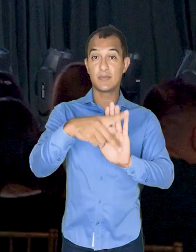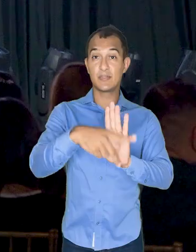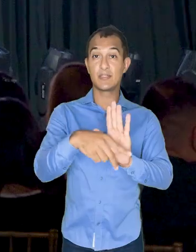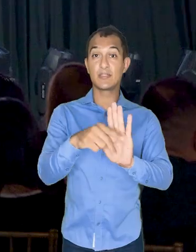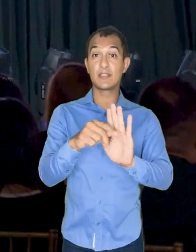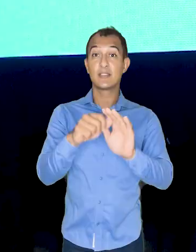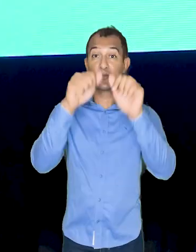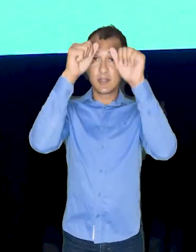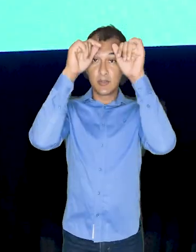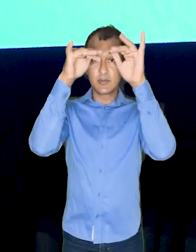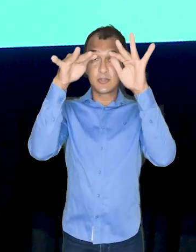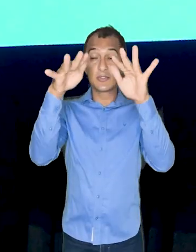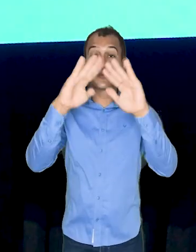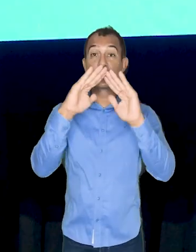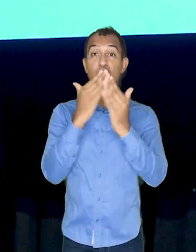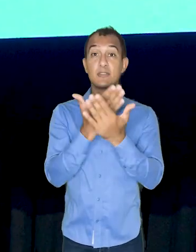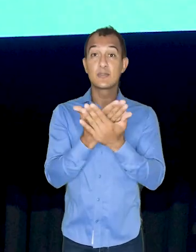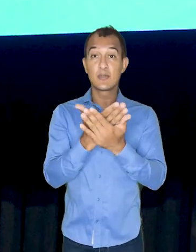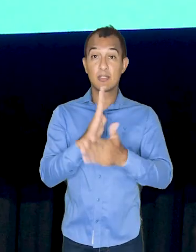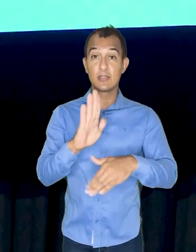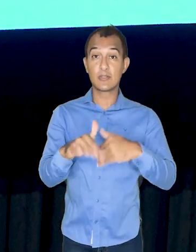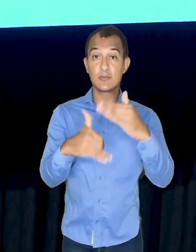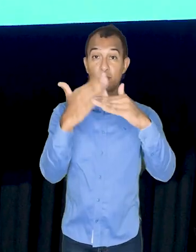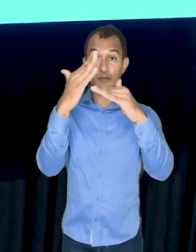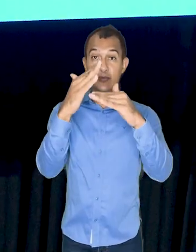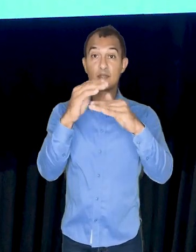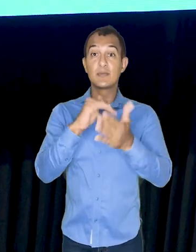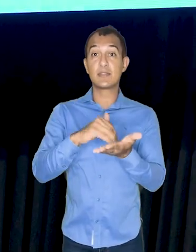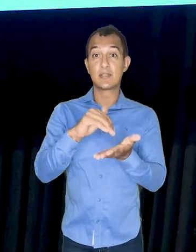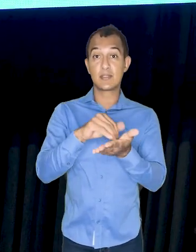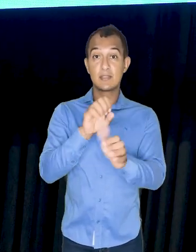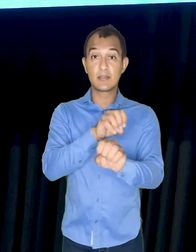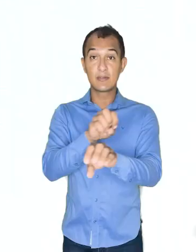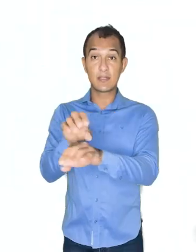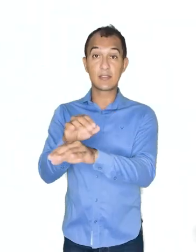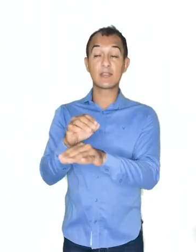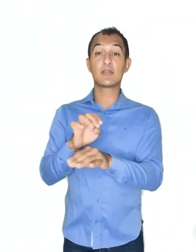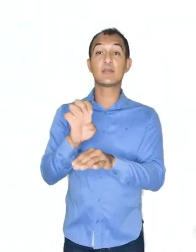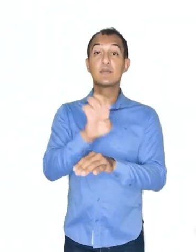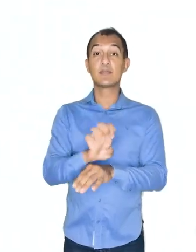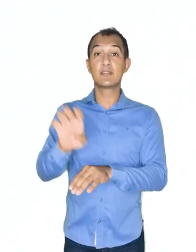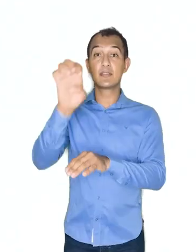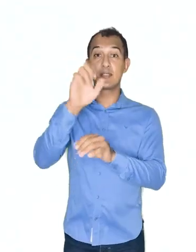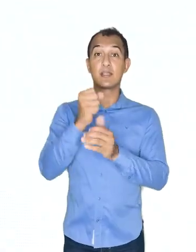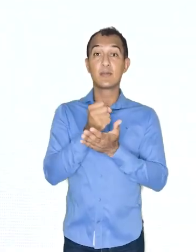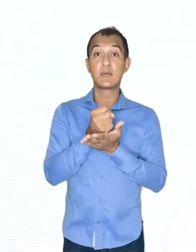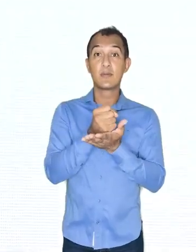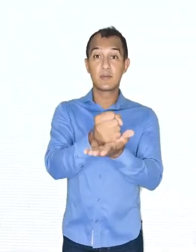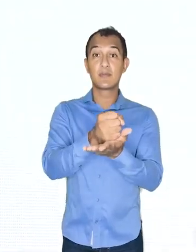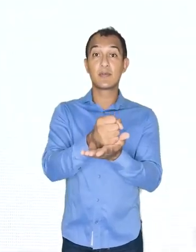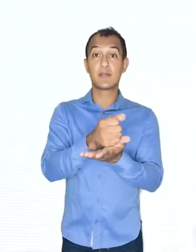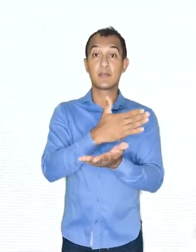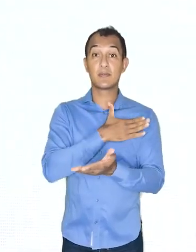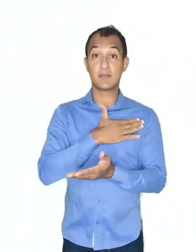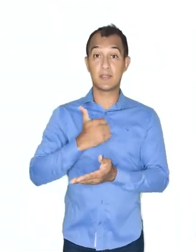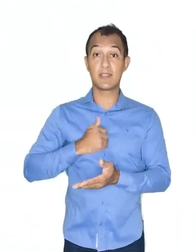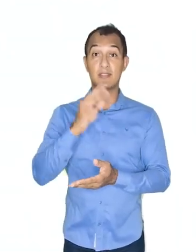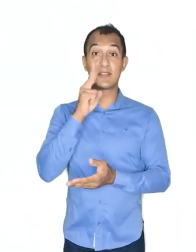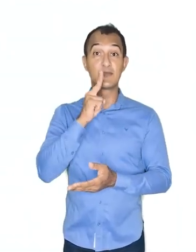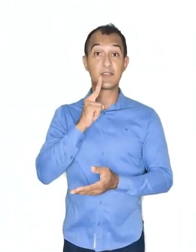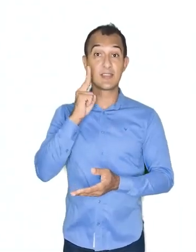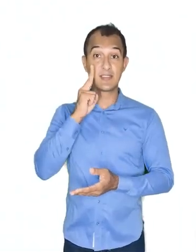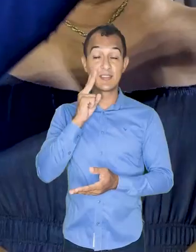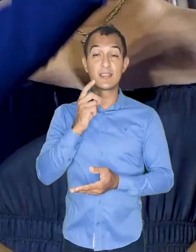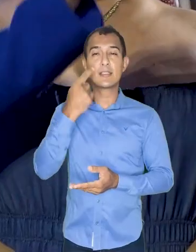na Escola, desenvolvido pela Secretaria de Educação do Estado, com o apoio da primeira-dama de Mato Grosso,